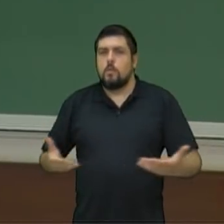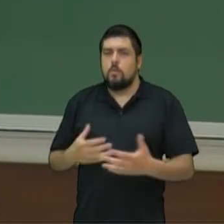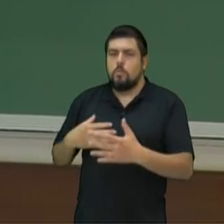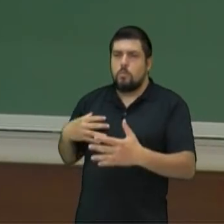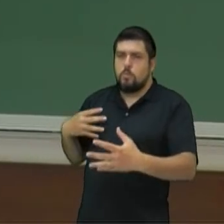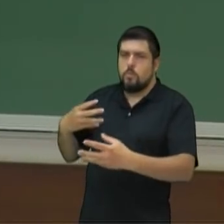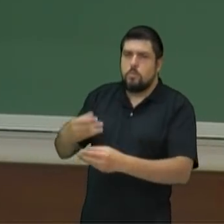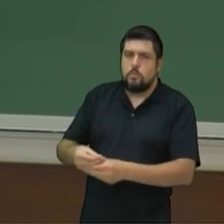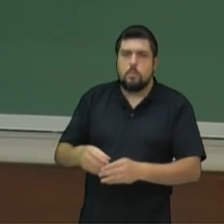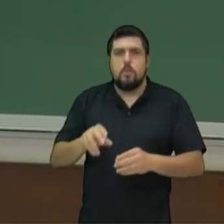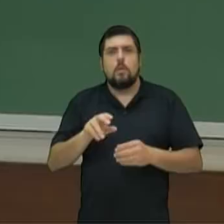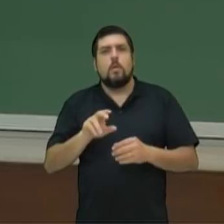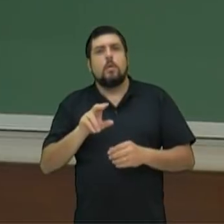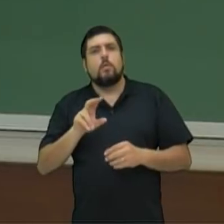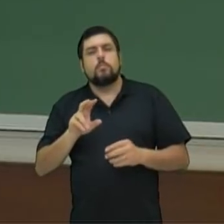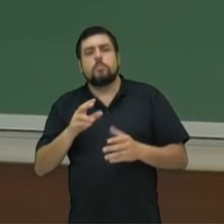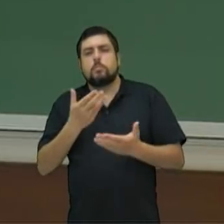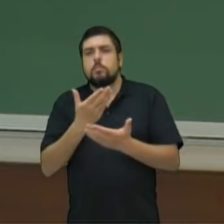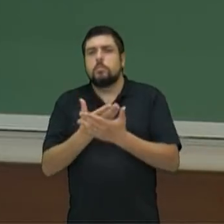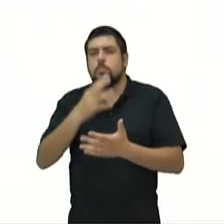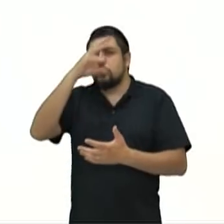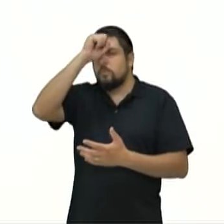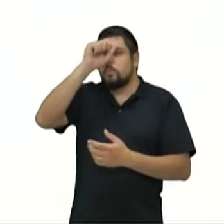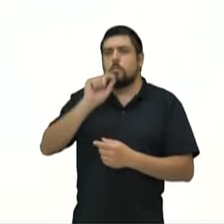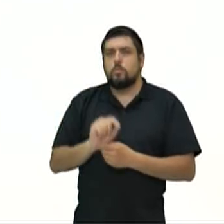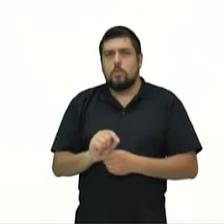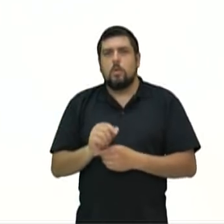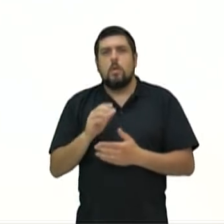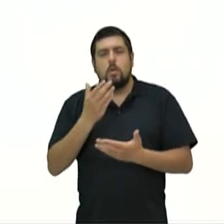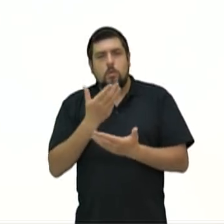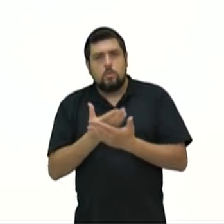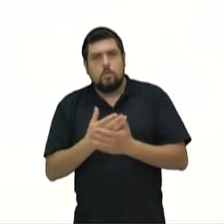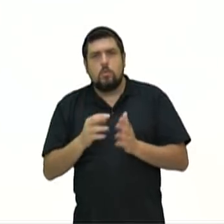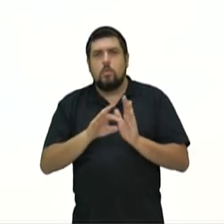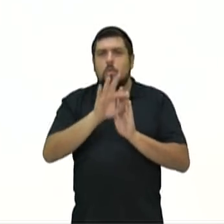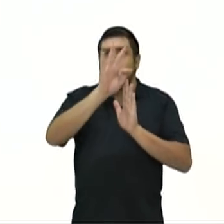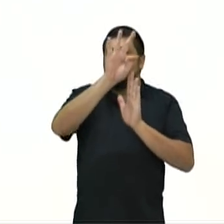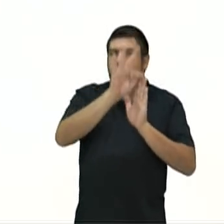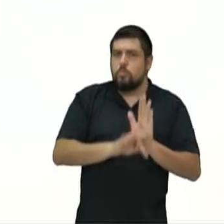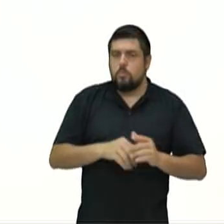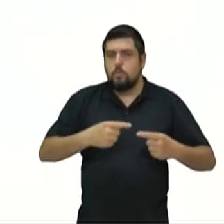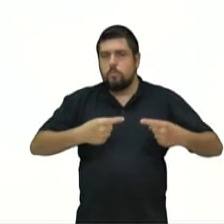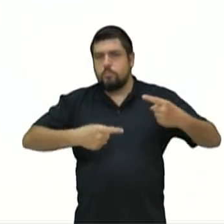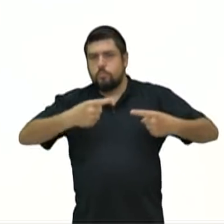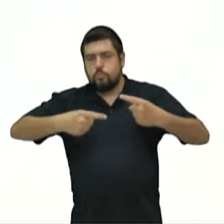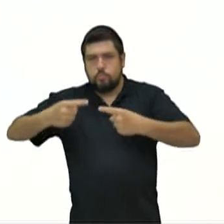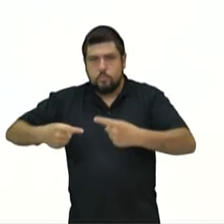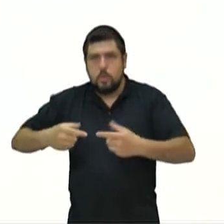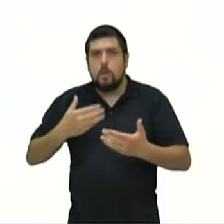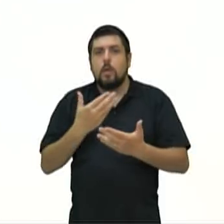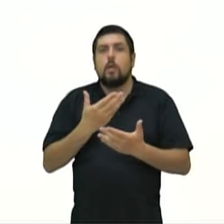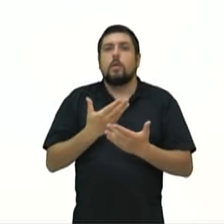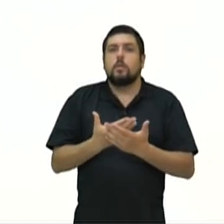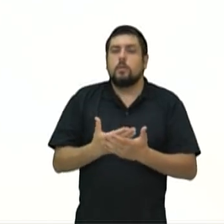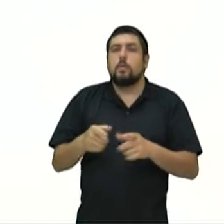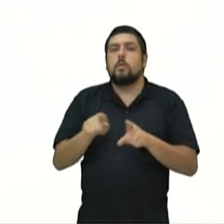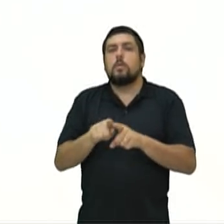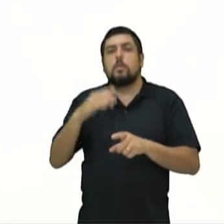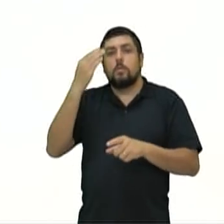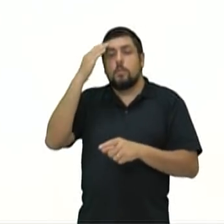Vamos ver. Resumindo a nossa aula de hoje, nós estudamos um texto, lemos um texto dissertativo argumentativo, entendemos um pouquinho